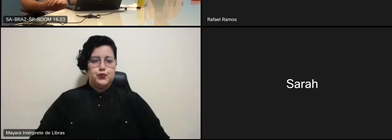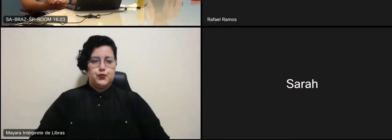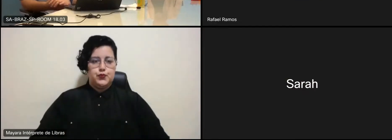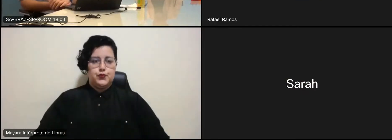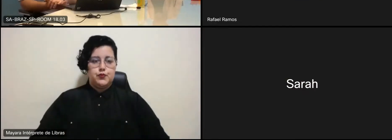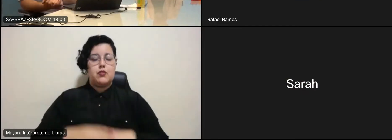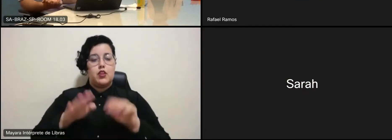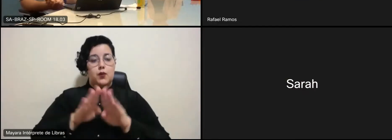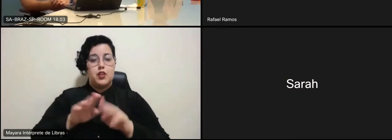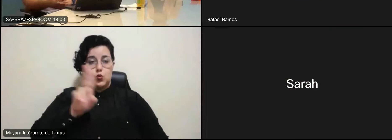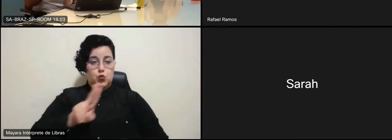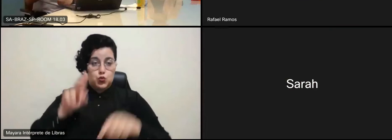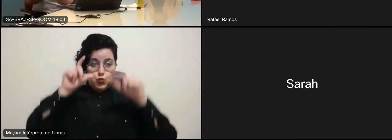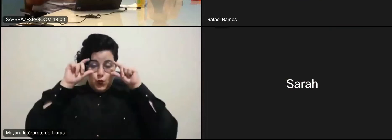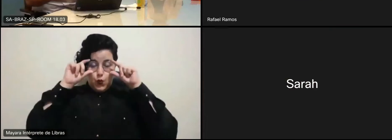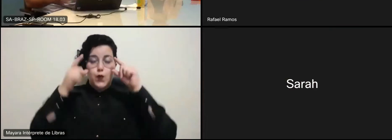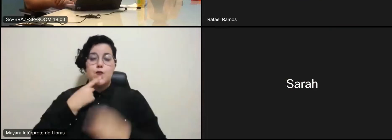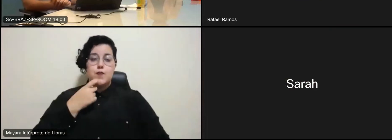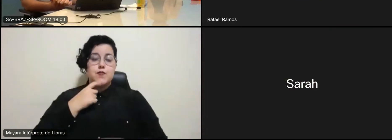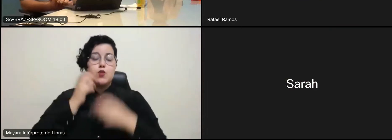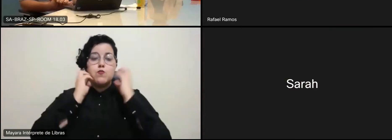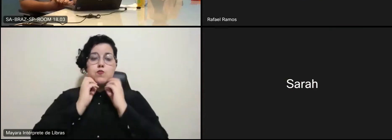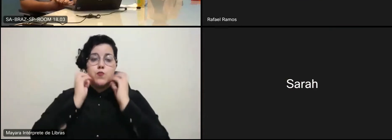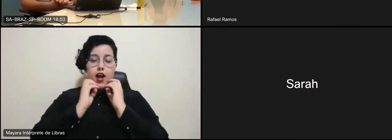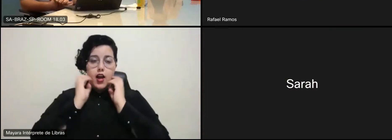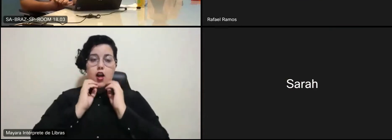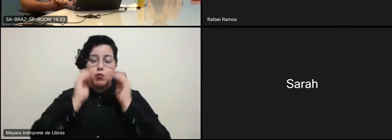e tenho óculos vermelhos e um pouco de barba e um cabelo curto.